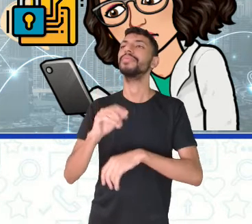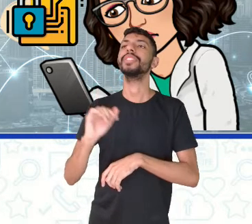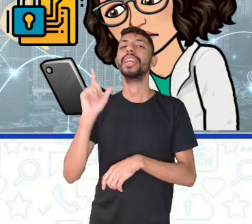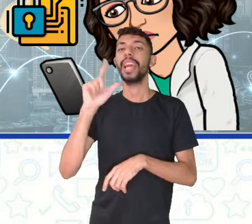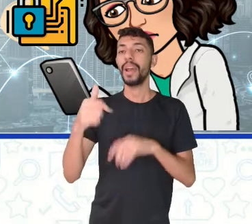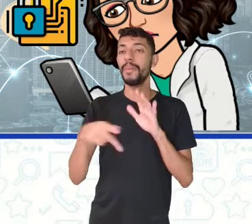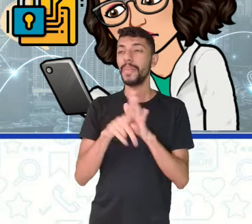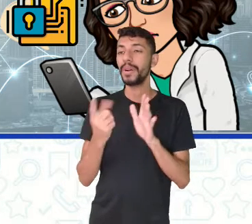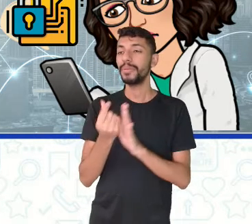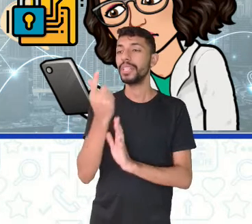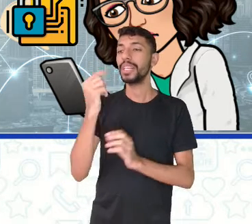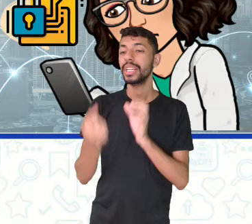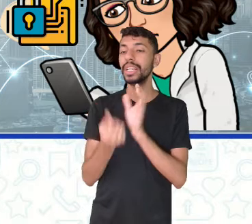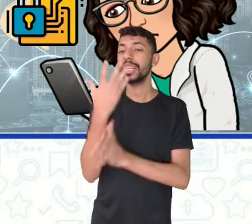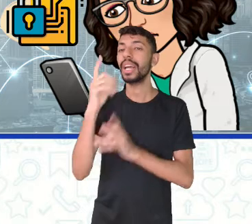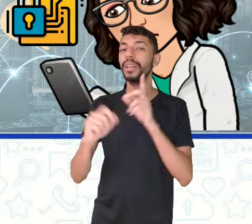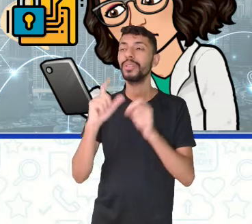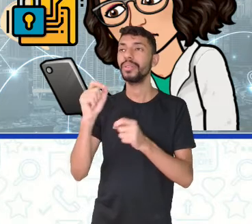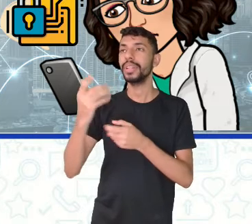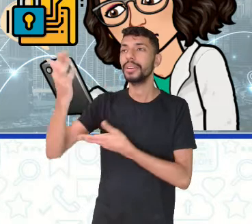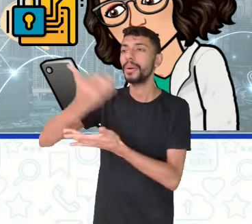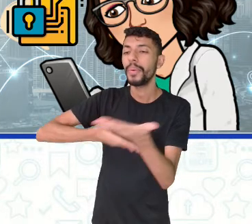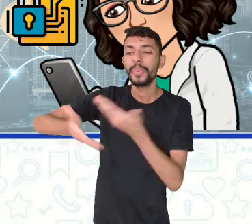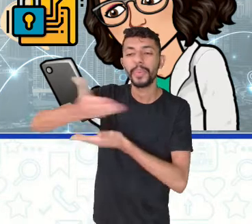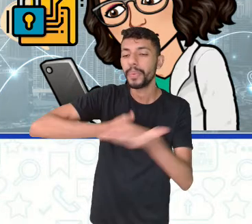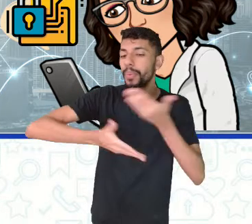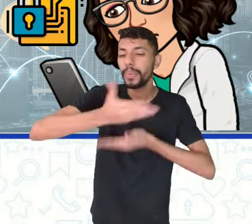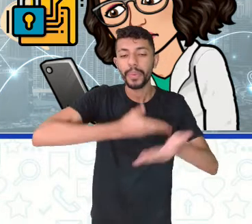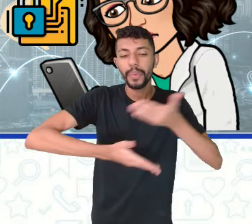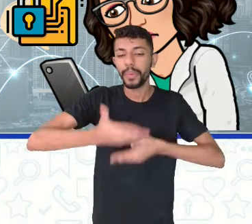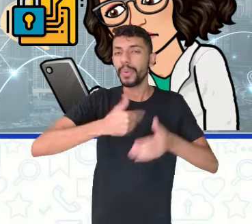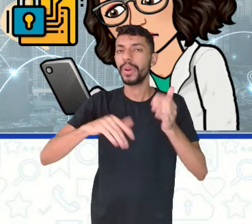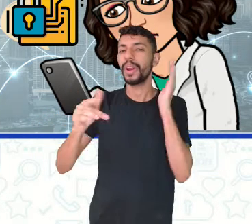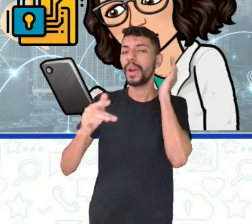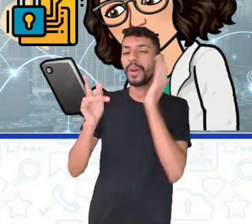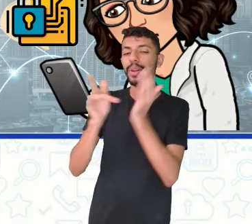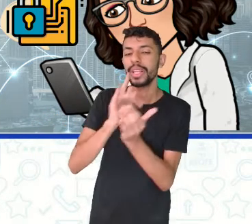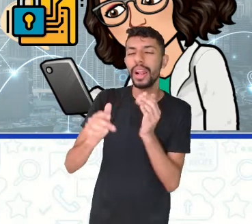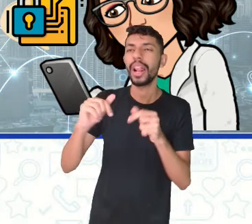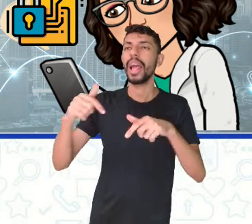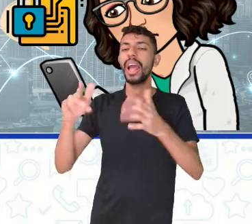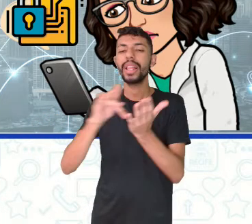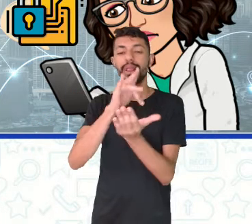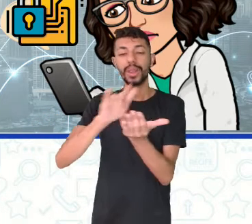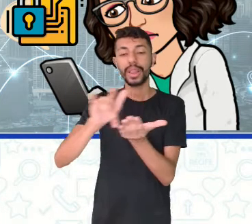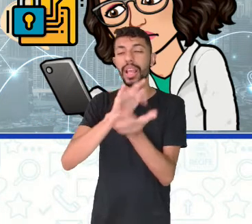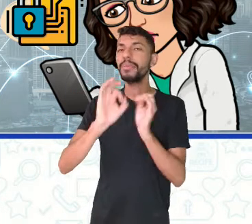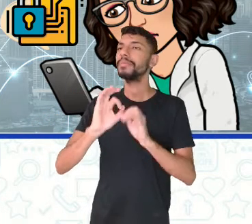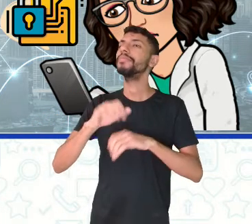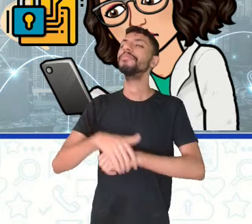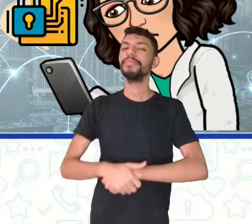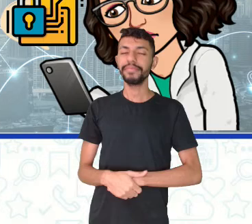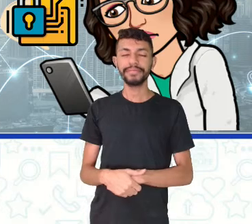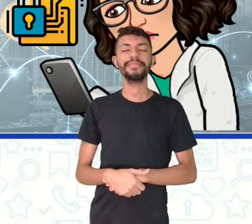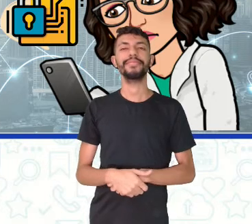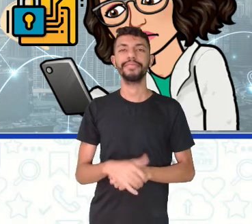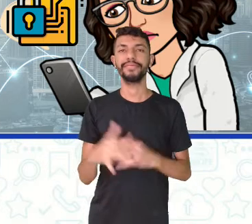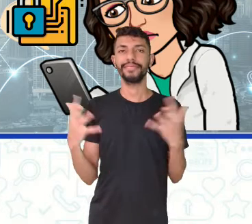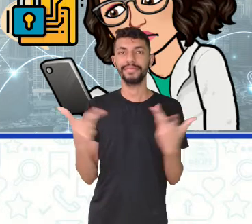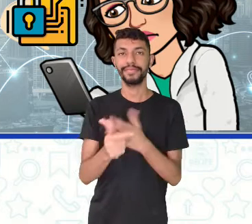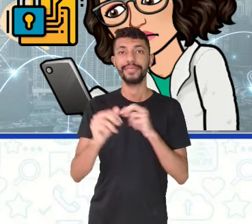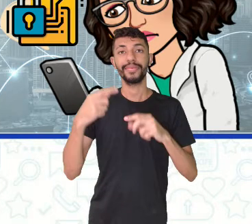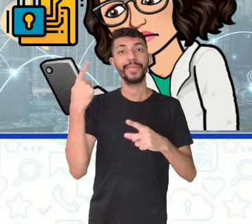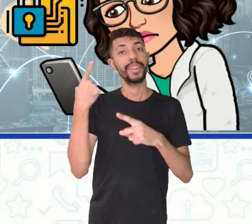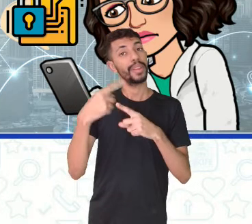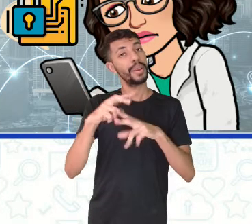foi criado para estar circulando aí, olha, nos celulares, nos tablets. Veja que fantástico. Por